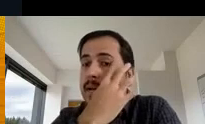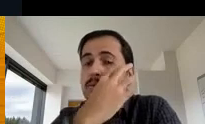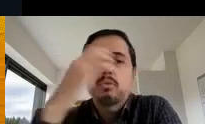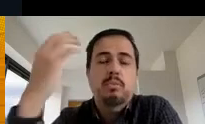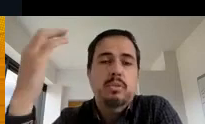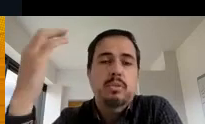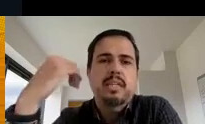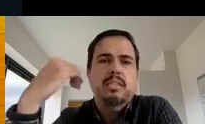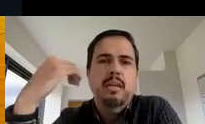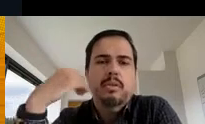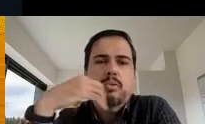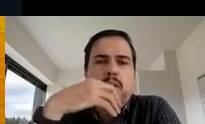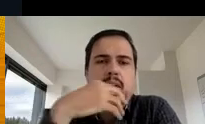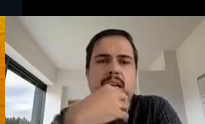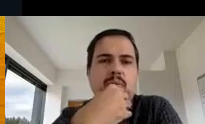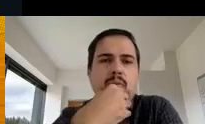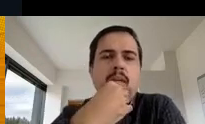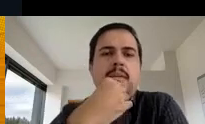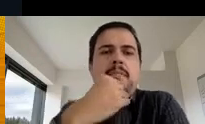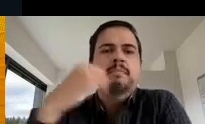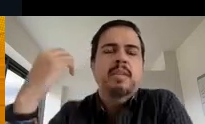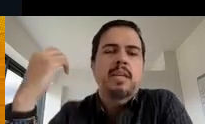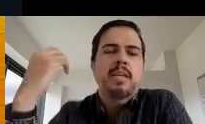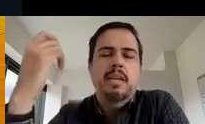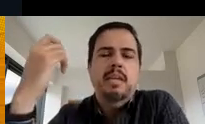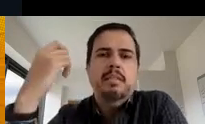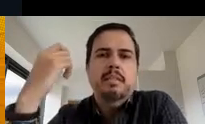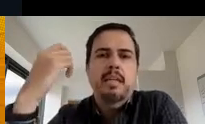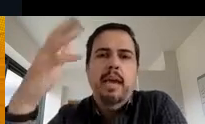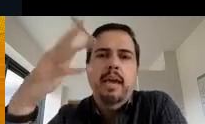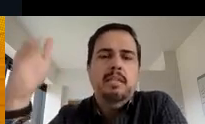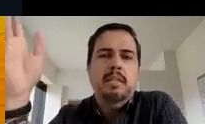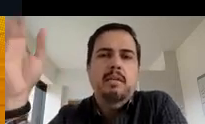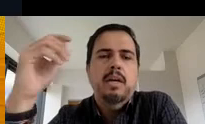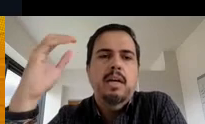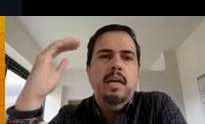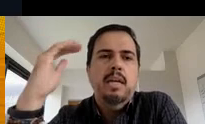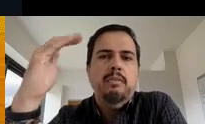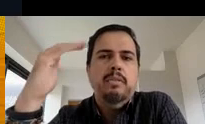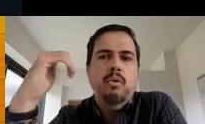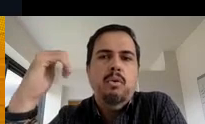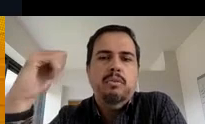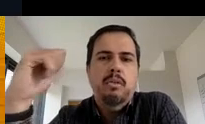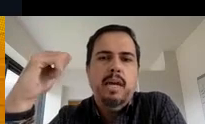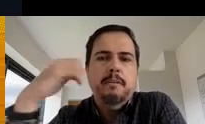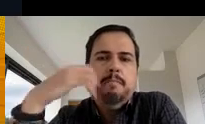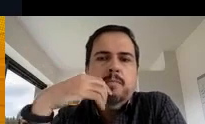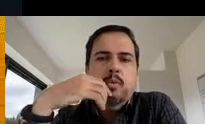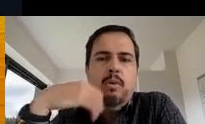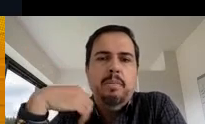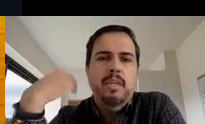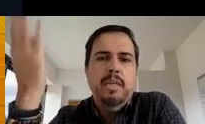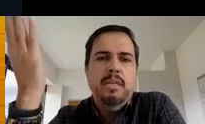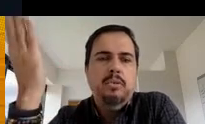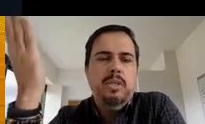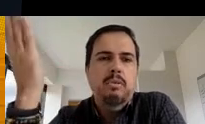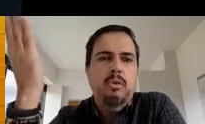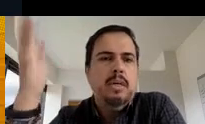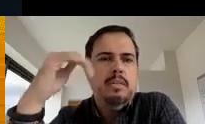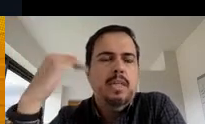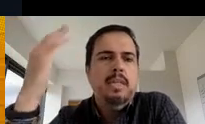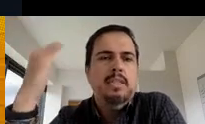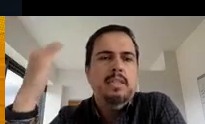das receitas de supermercados, os grandes, né, Pão de Açúcar e Carrefour, eles, Extra e tal, eram de compras online.